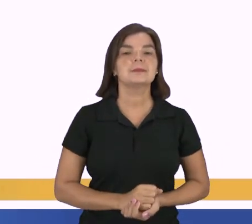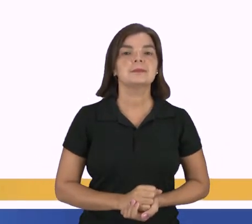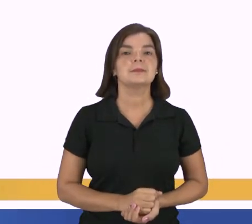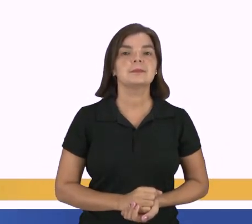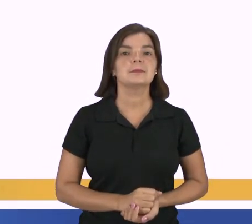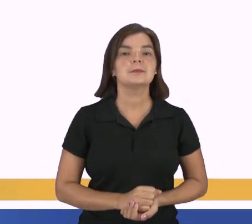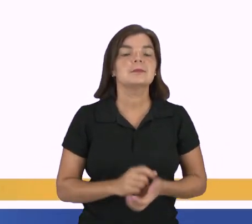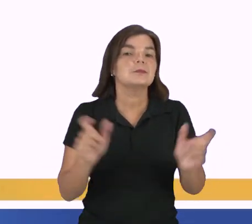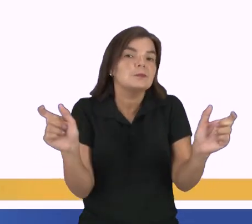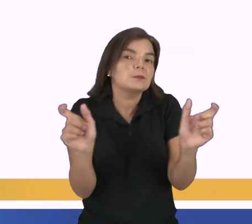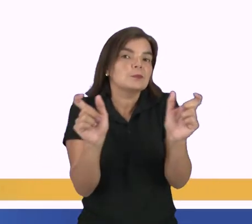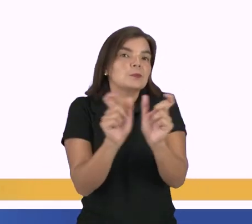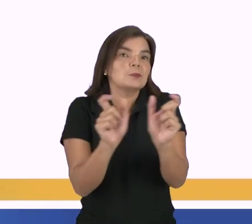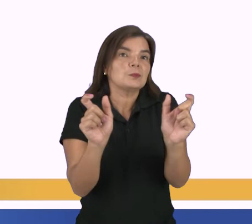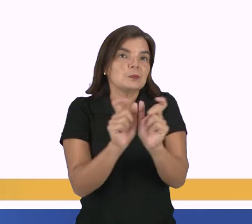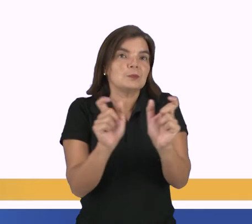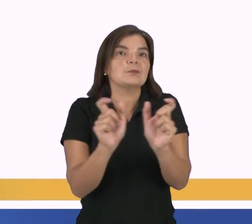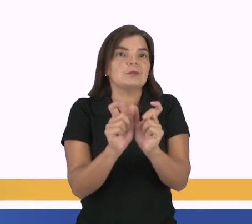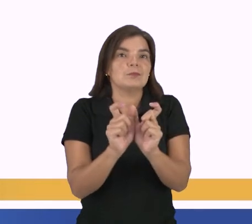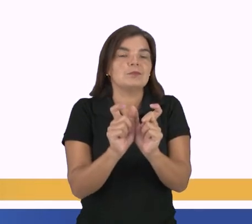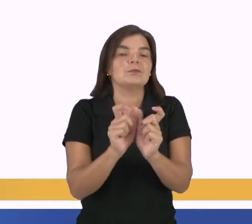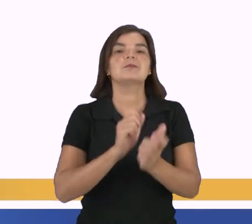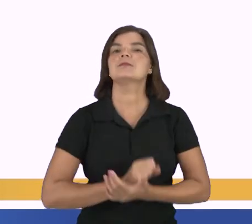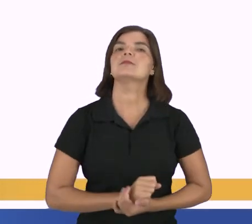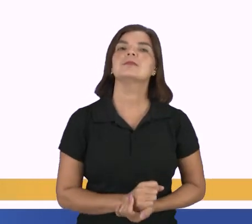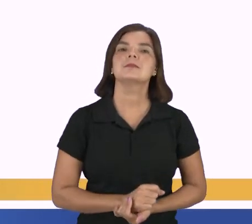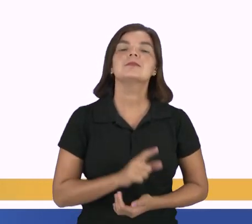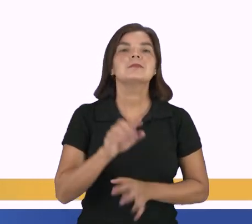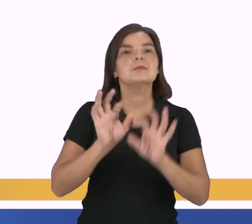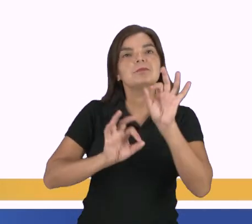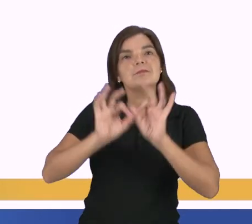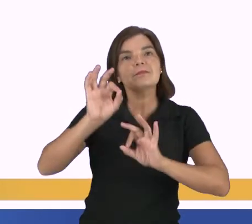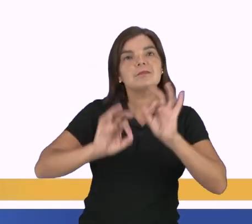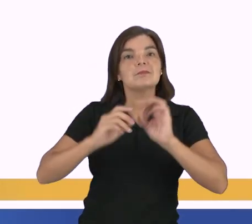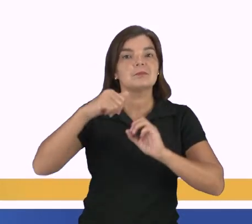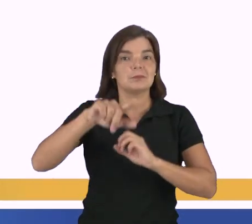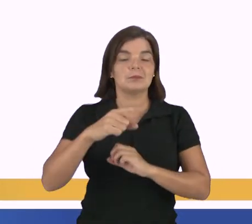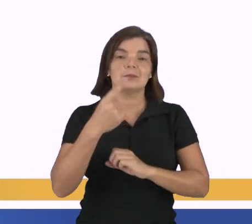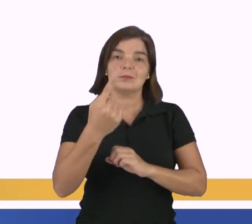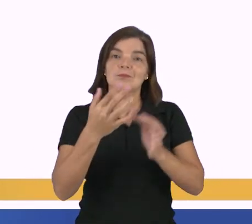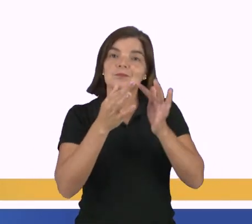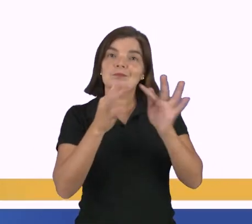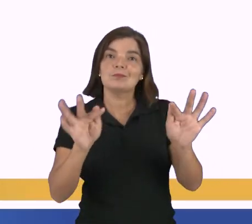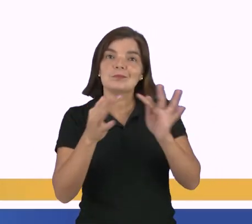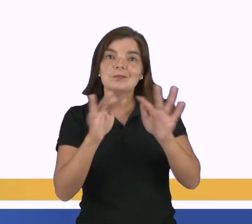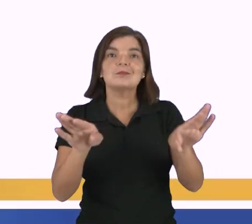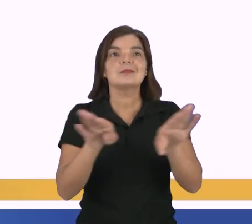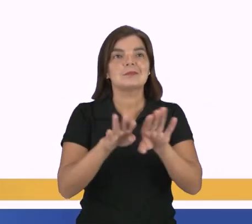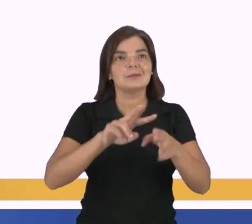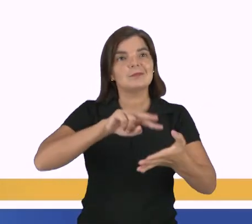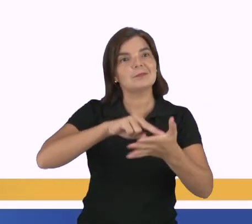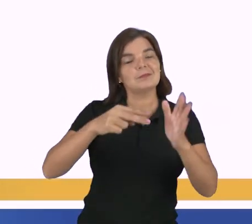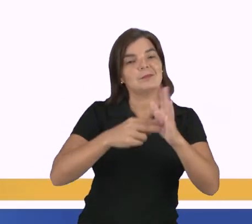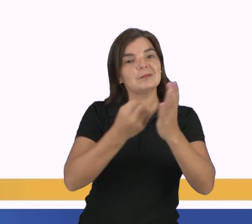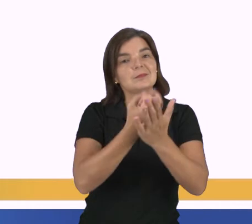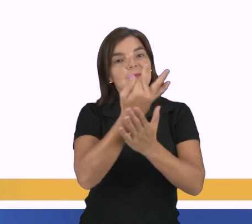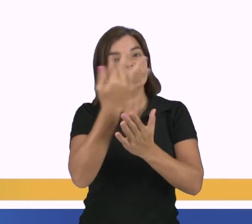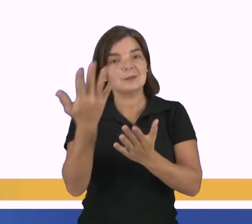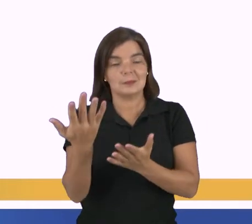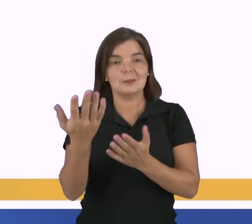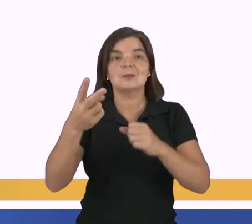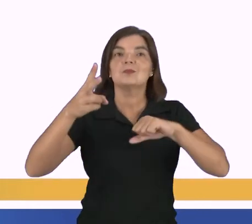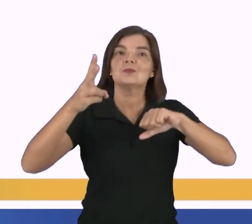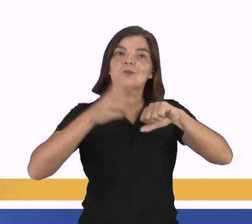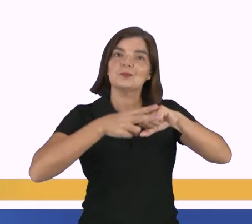E o período composto é formado por mais de uma oração. Nesse caso, a quantidade de oração